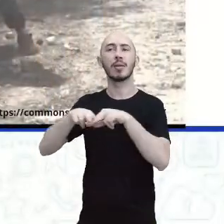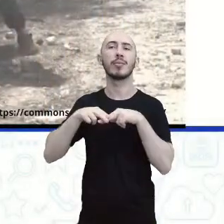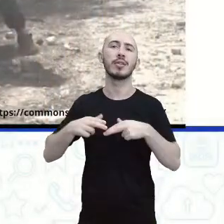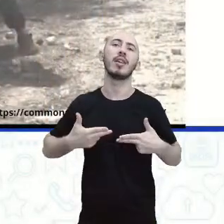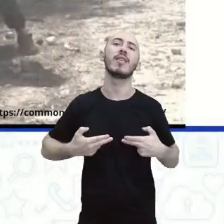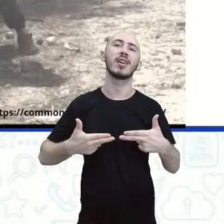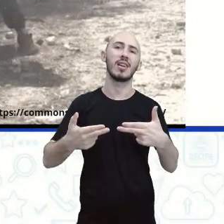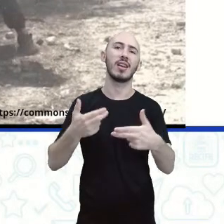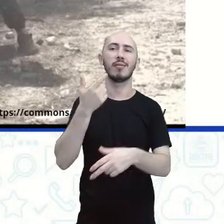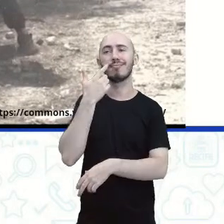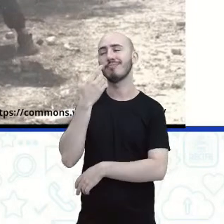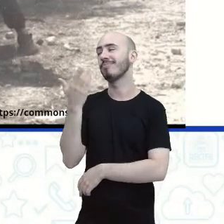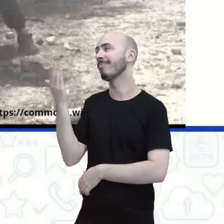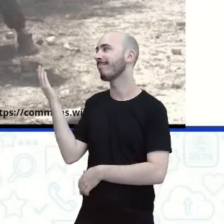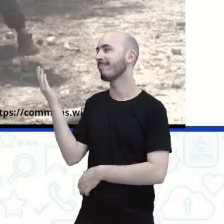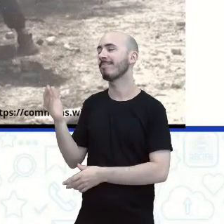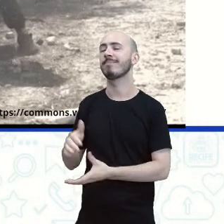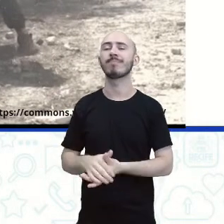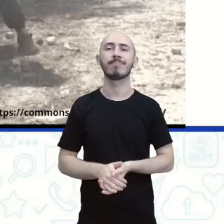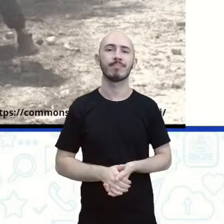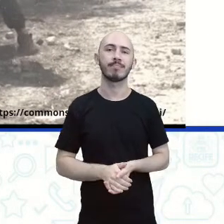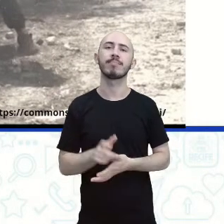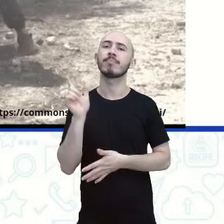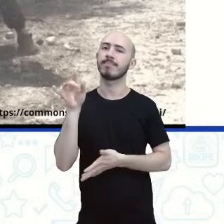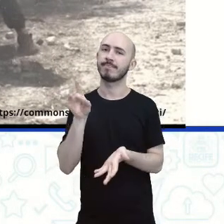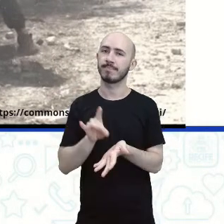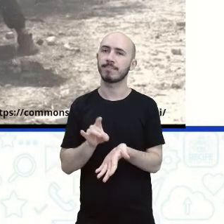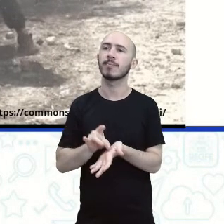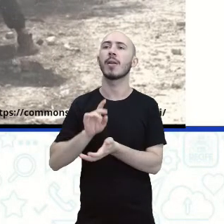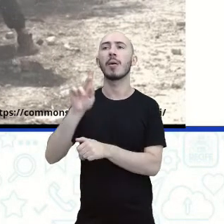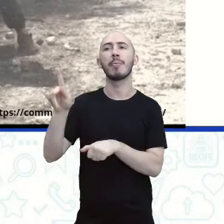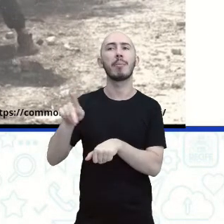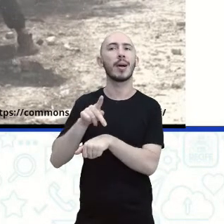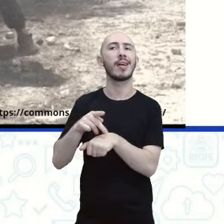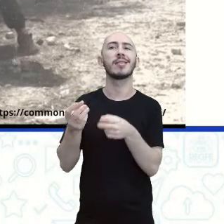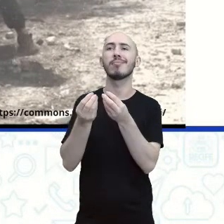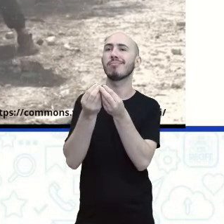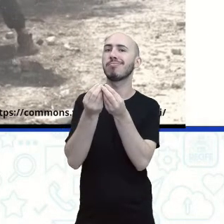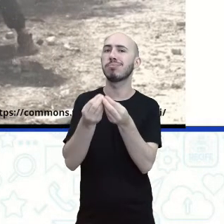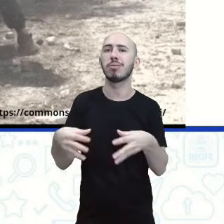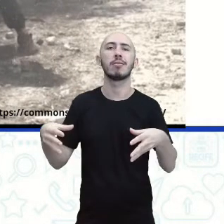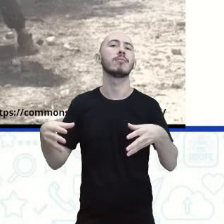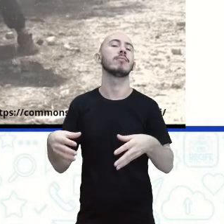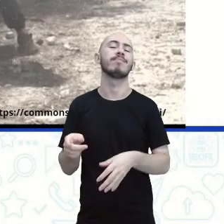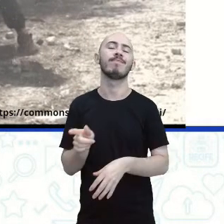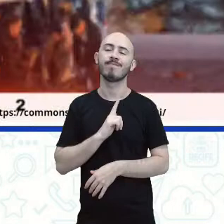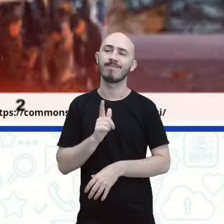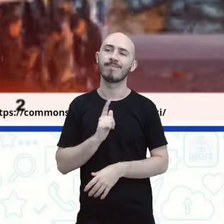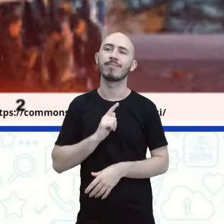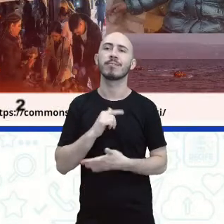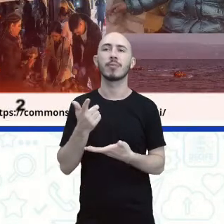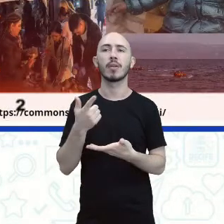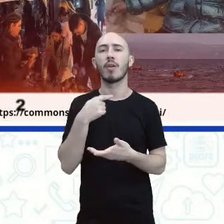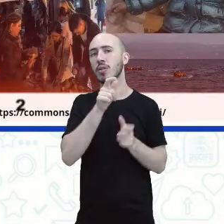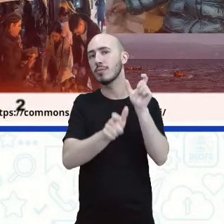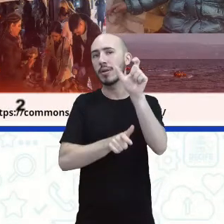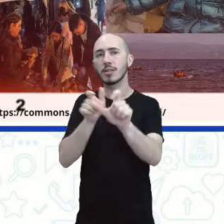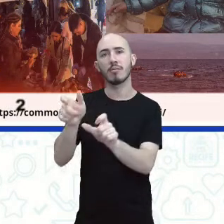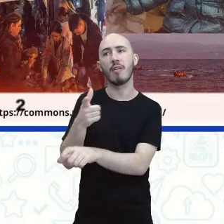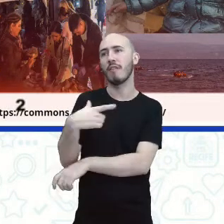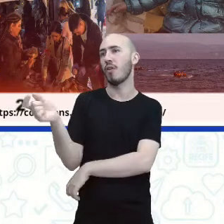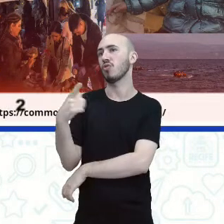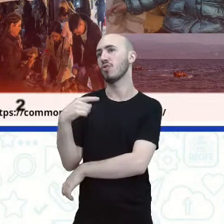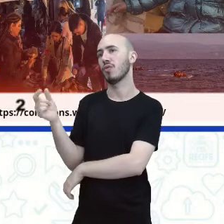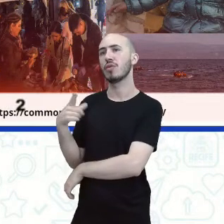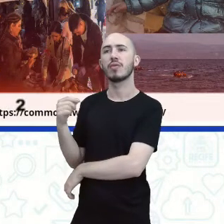na Síria é uma coisa realmente que o país está praticamente totalmente destruído. Então o pessoal foge de lá para poder